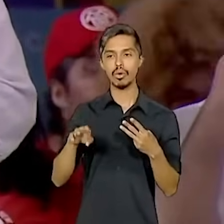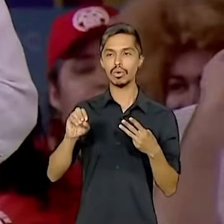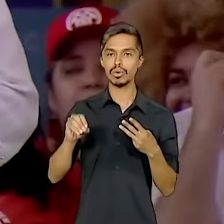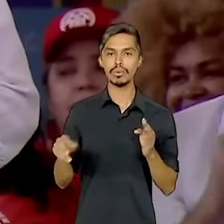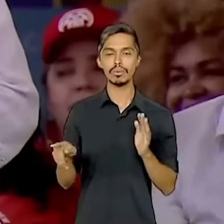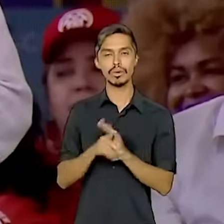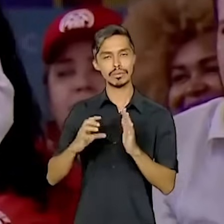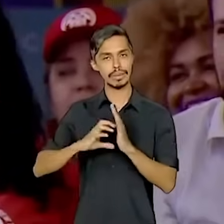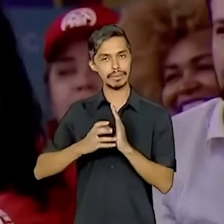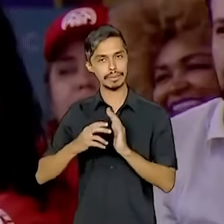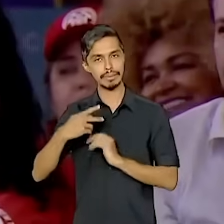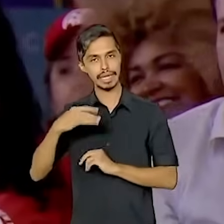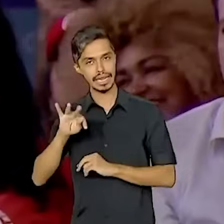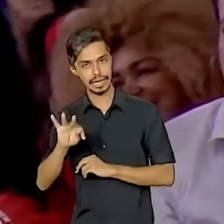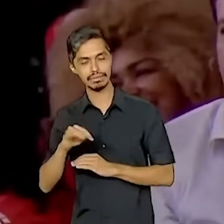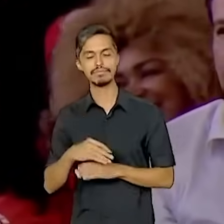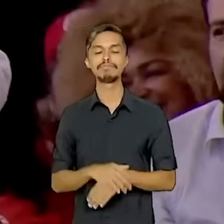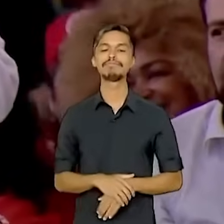do PT.